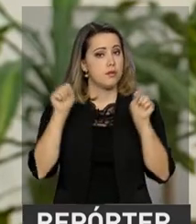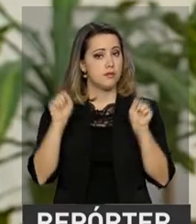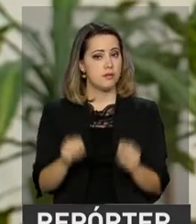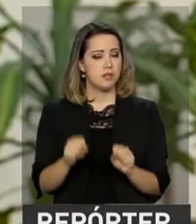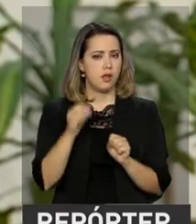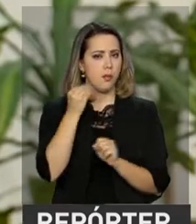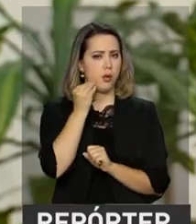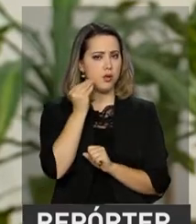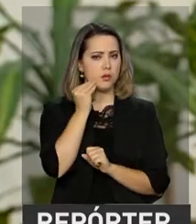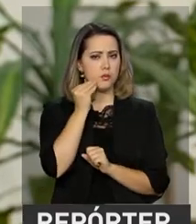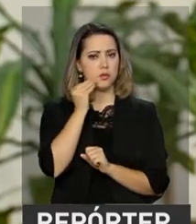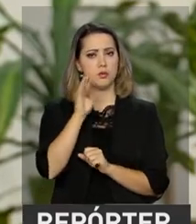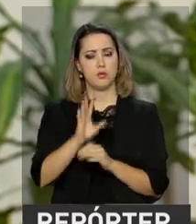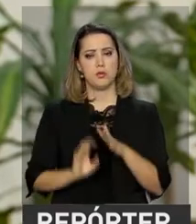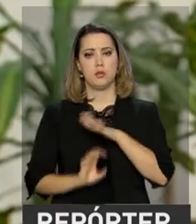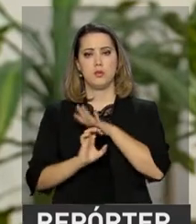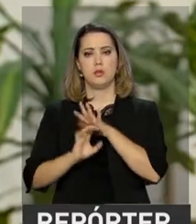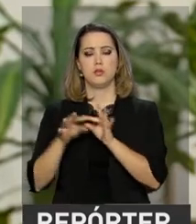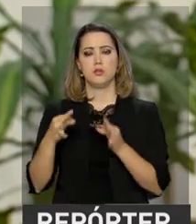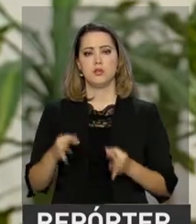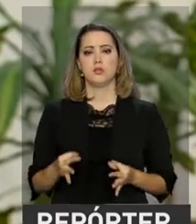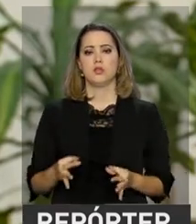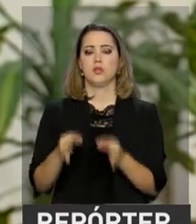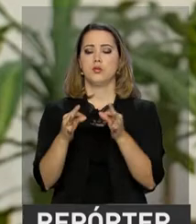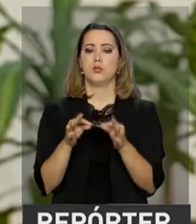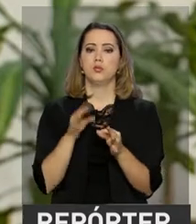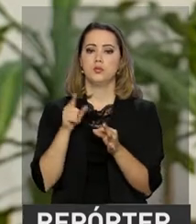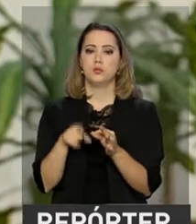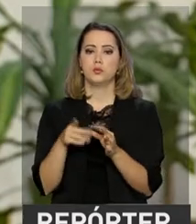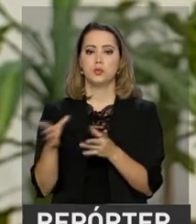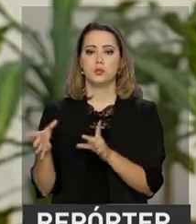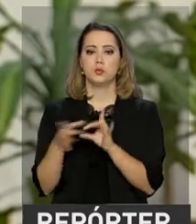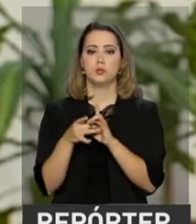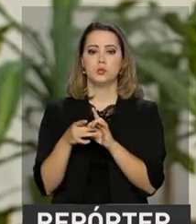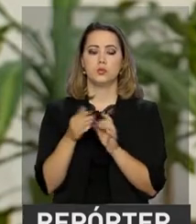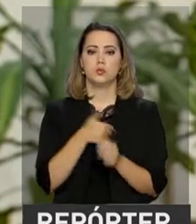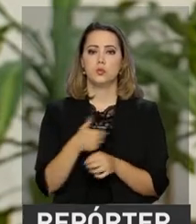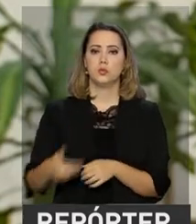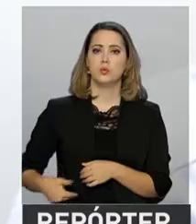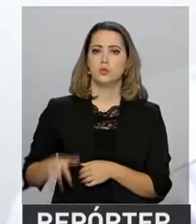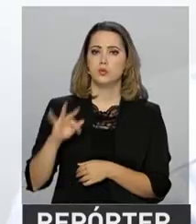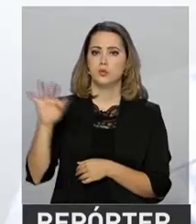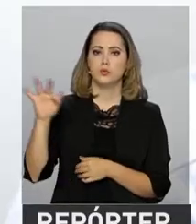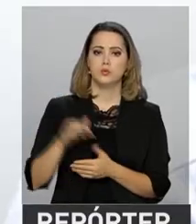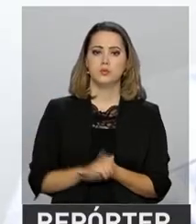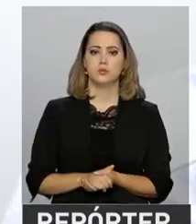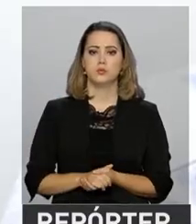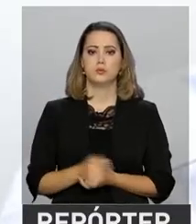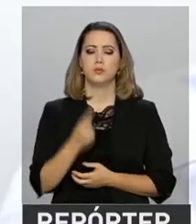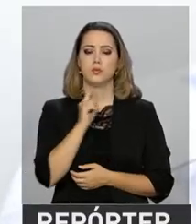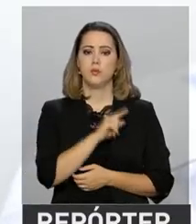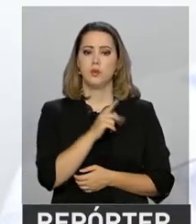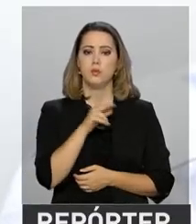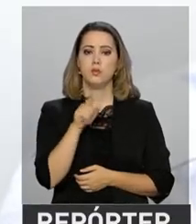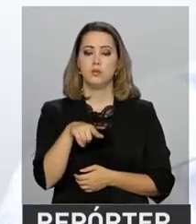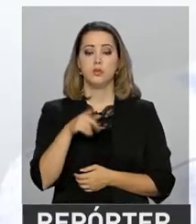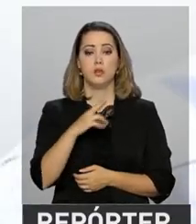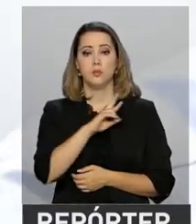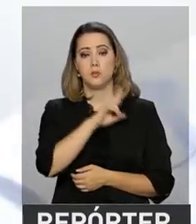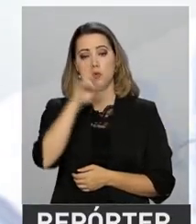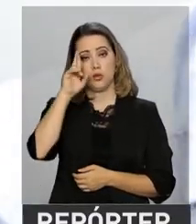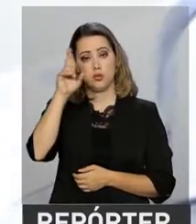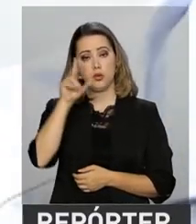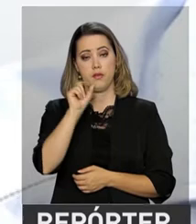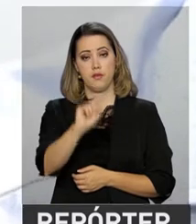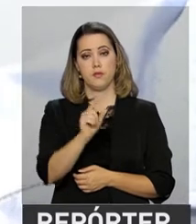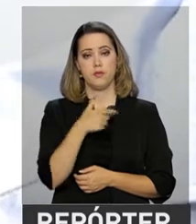ser testado por empresas de tecnologia da informação em parceria com o governo federal. Everton Gentilin é gerente de produtos